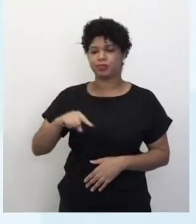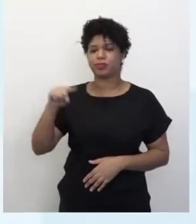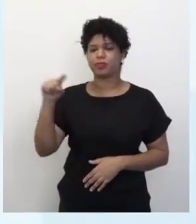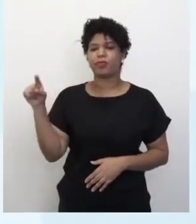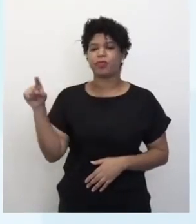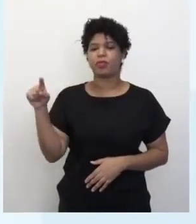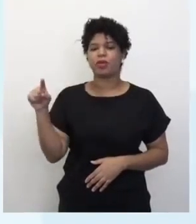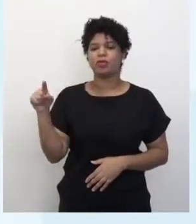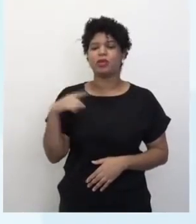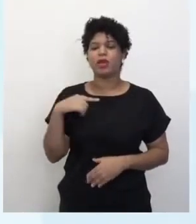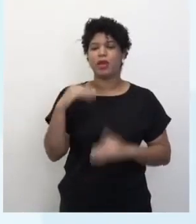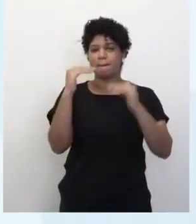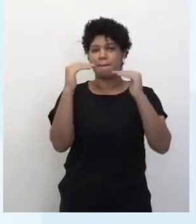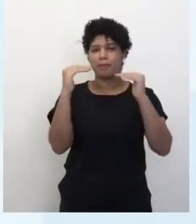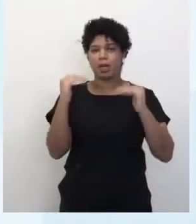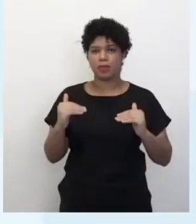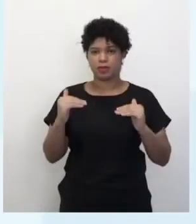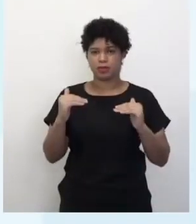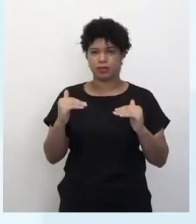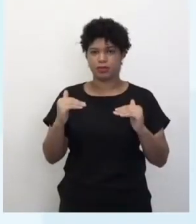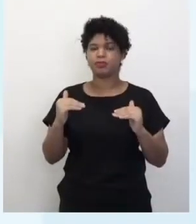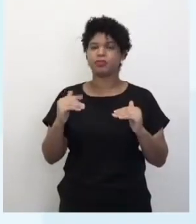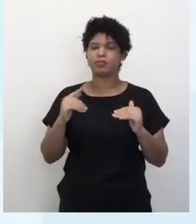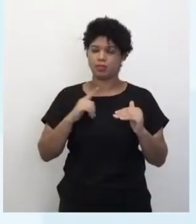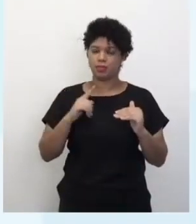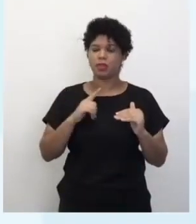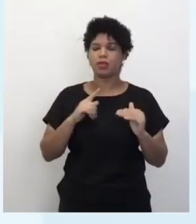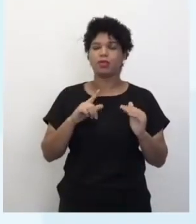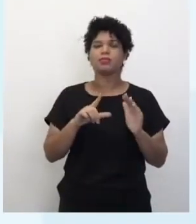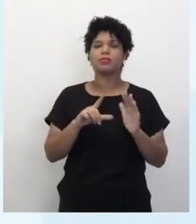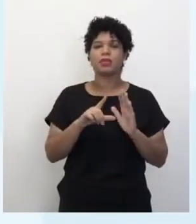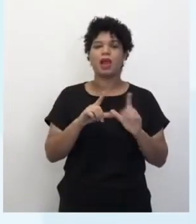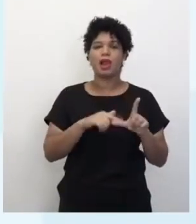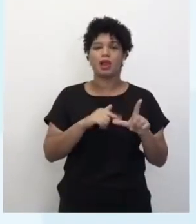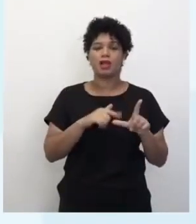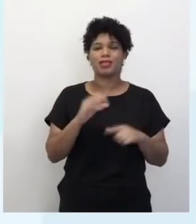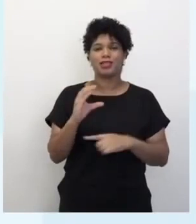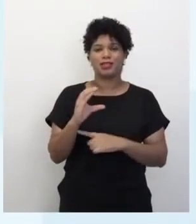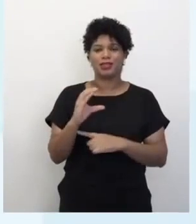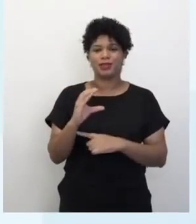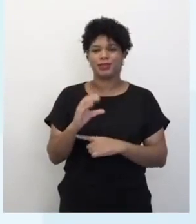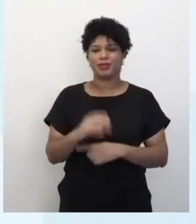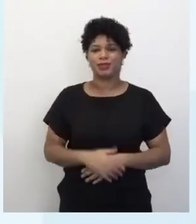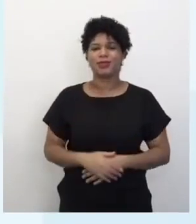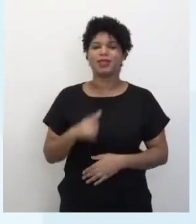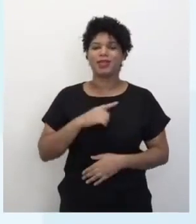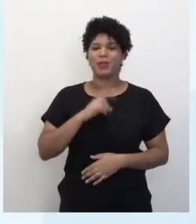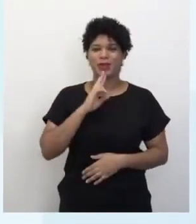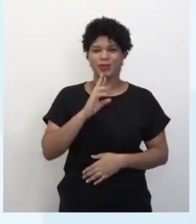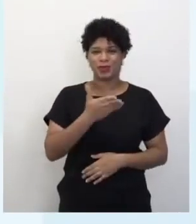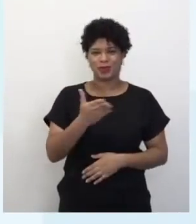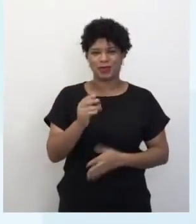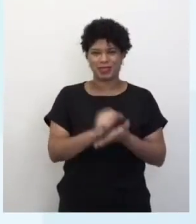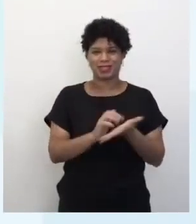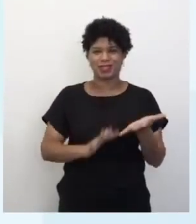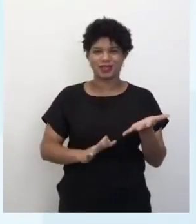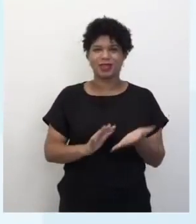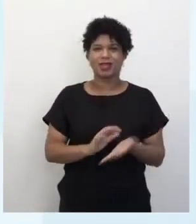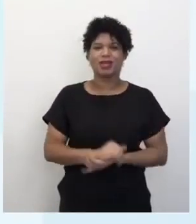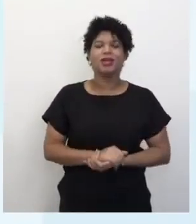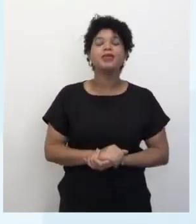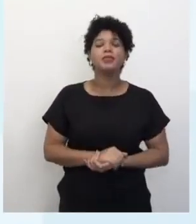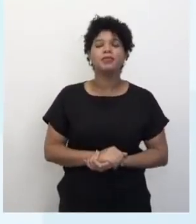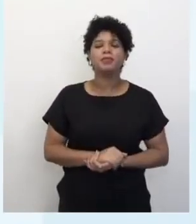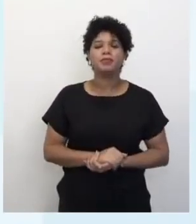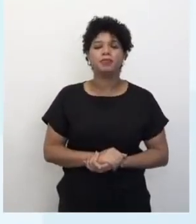ficou deslocada. Então, esta é a nossa letra C. Então, tá aqui a resolução da atividade. Aqui